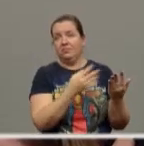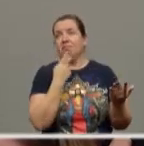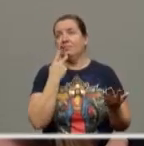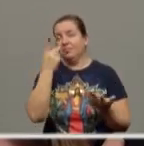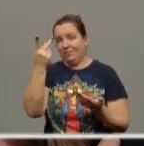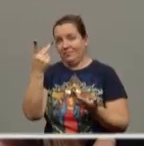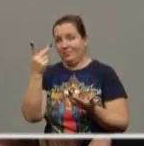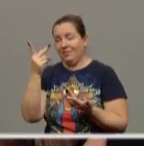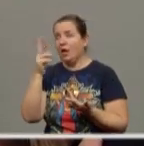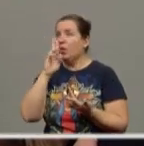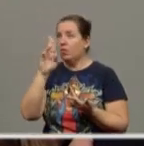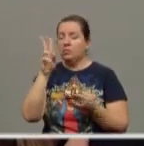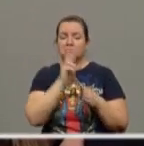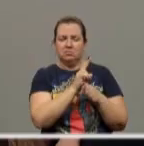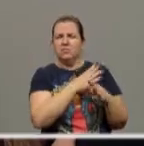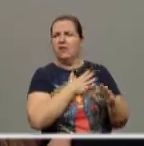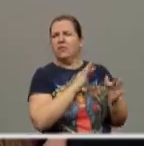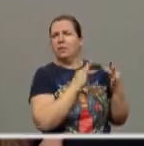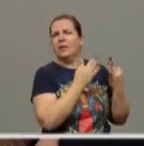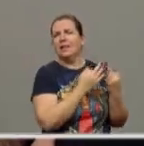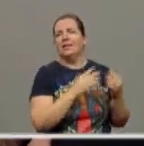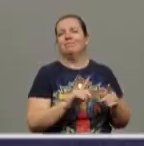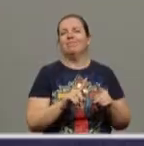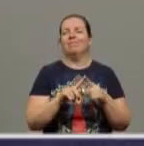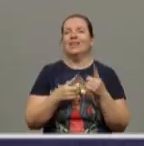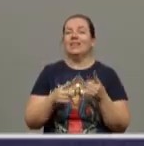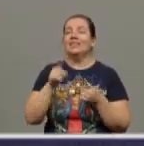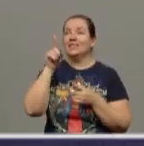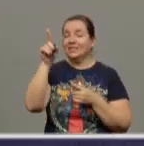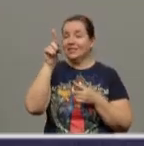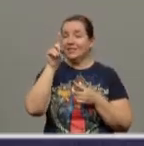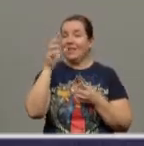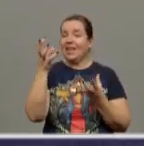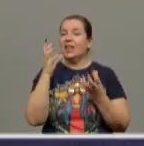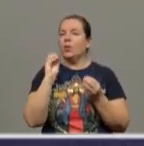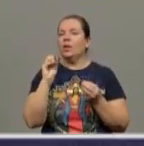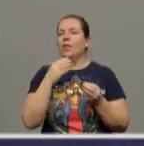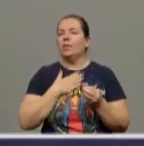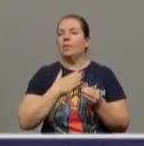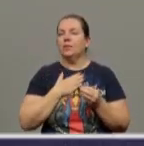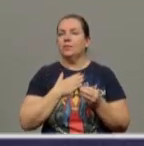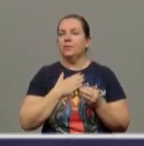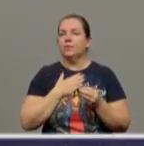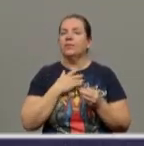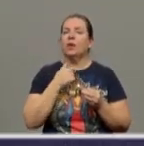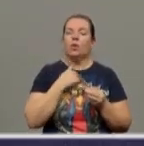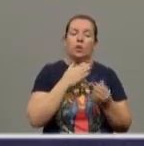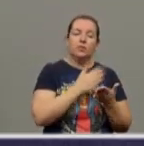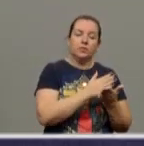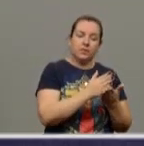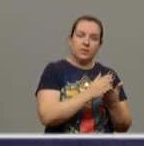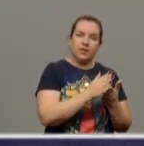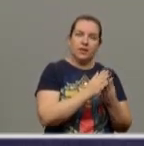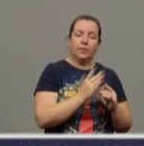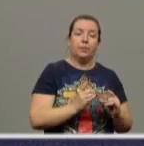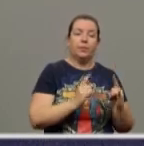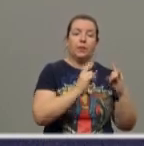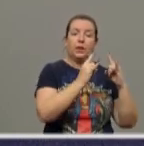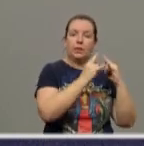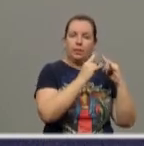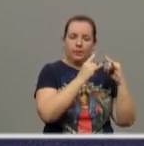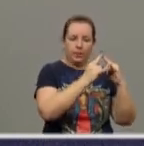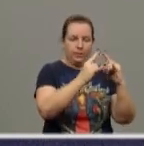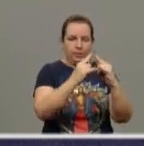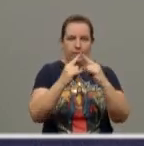ele, só que aí eu entendi o que o Senhor estava fazendo. Nós começamos então os acampamentos de oração da minha